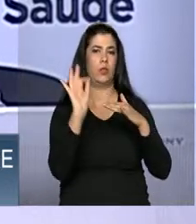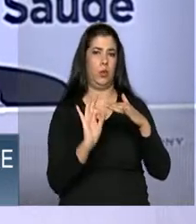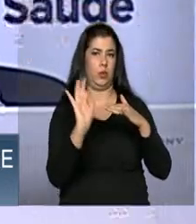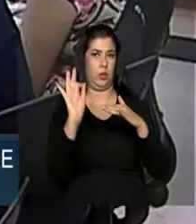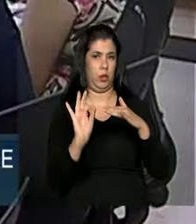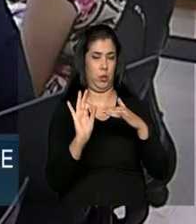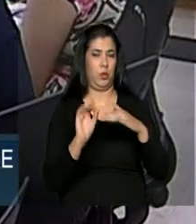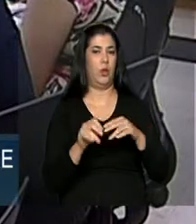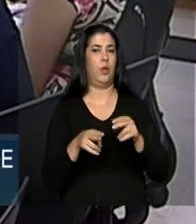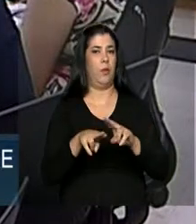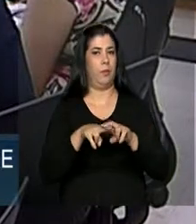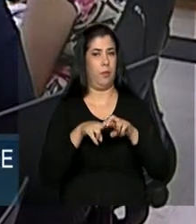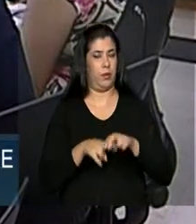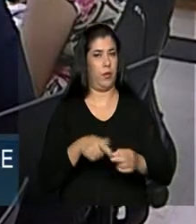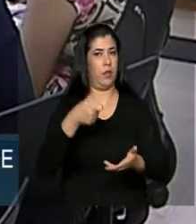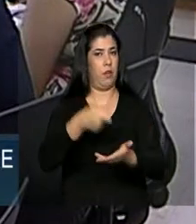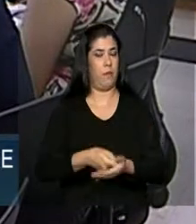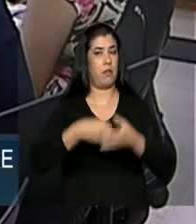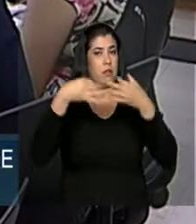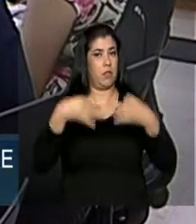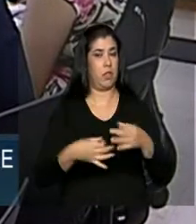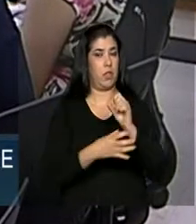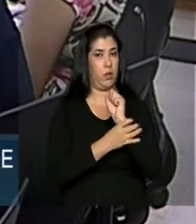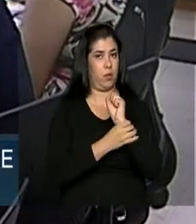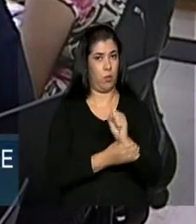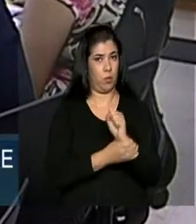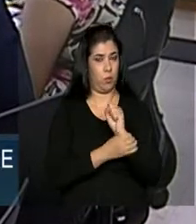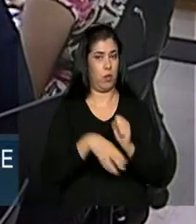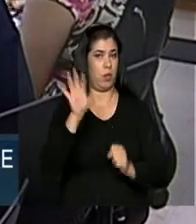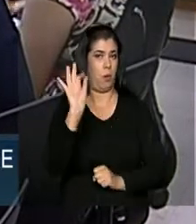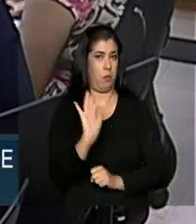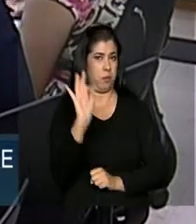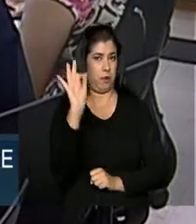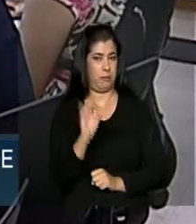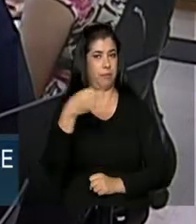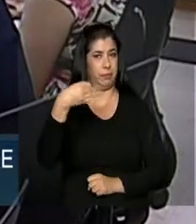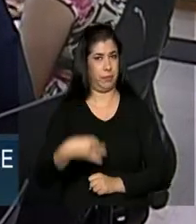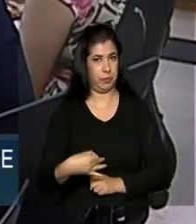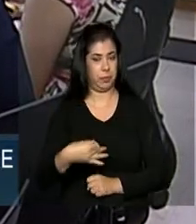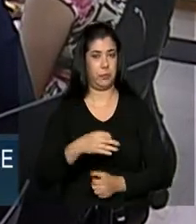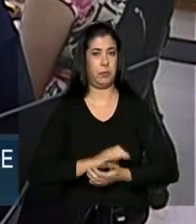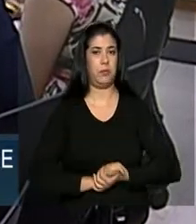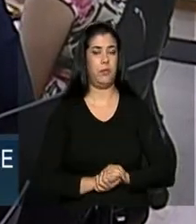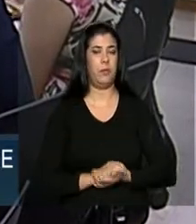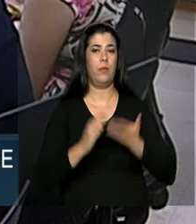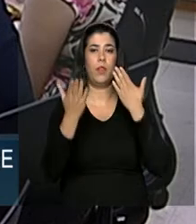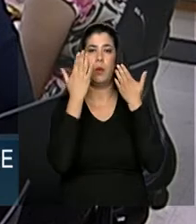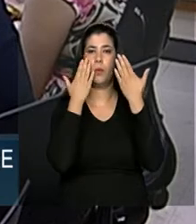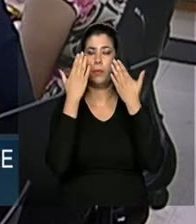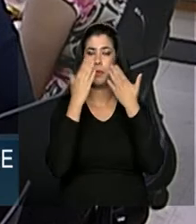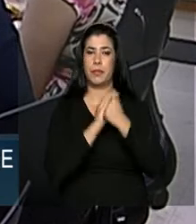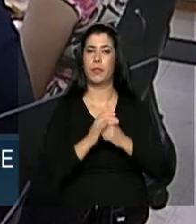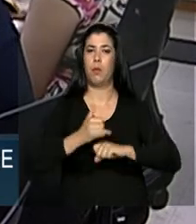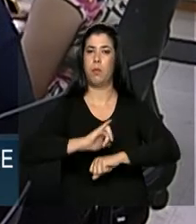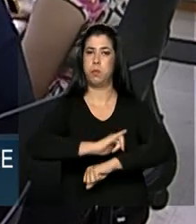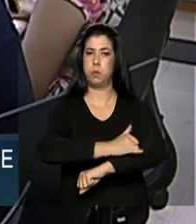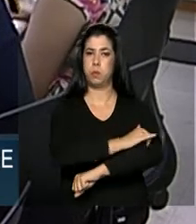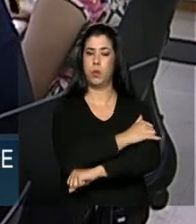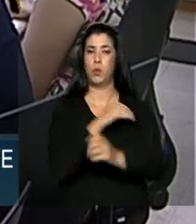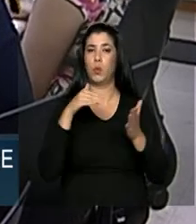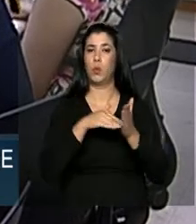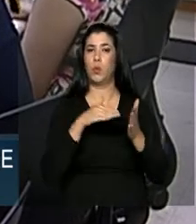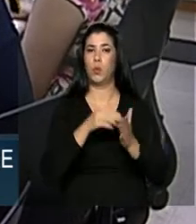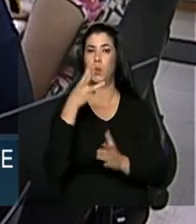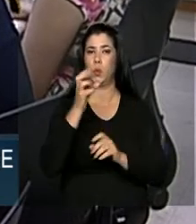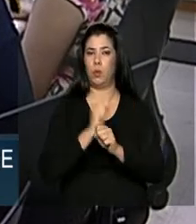gente afirma com margem de segurança estatística, probabilística, tá? Então, em relação à obesidade, há 3 anos não